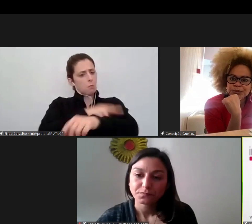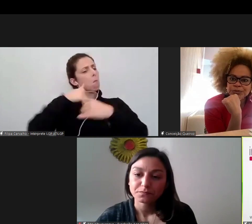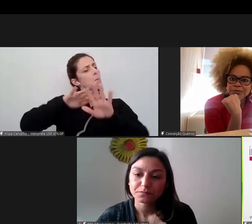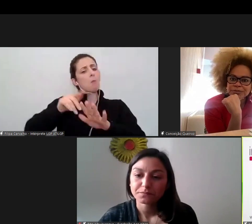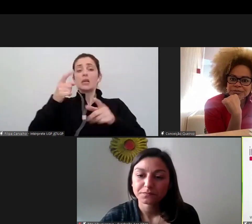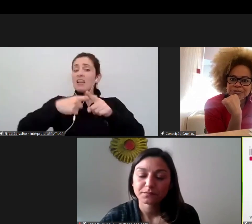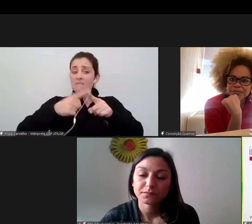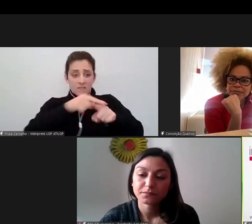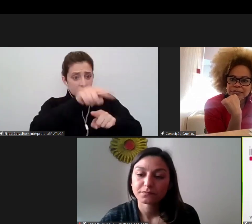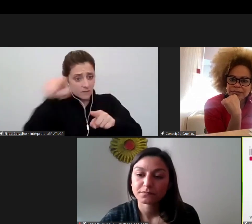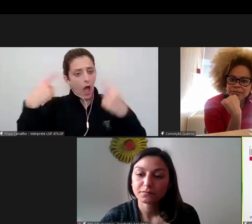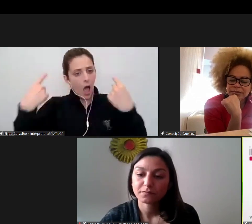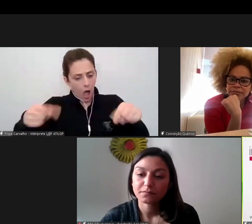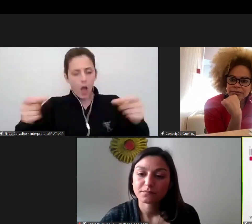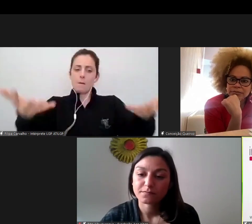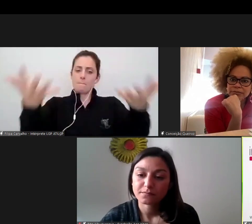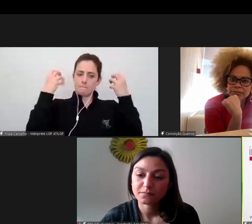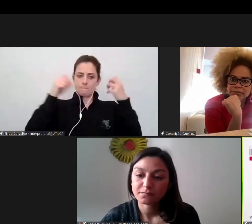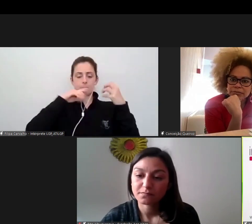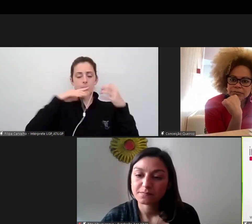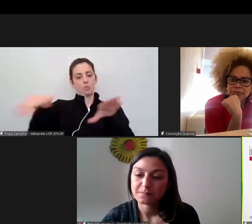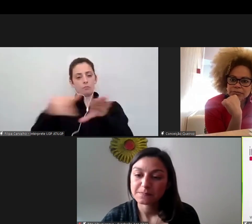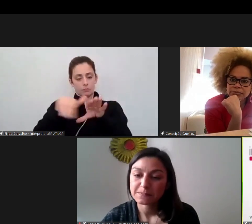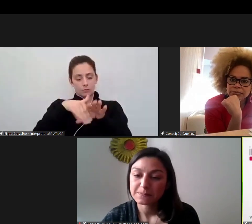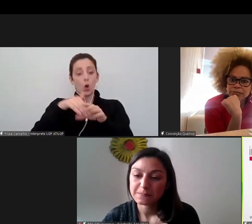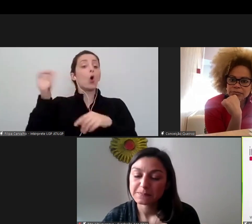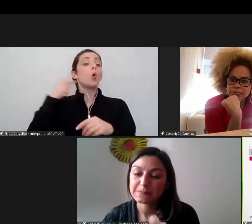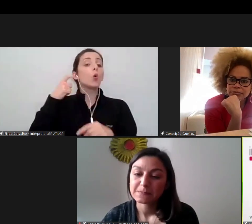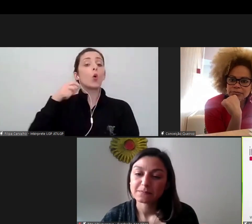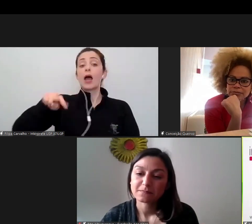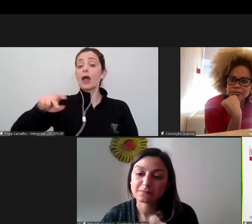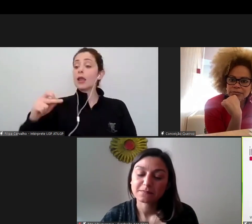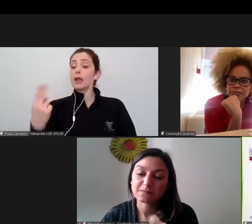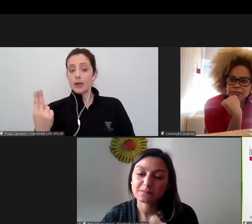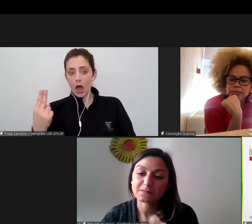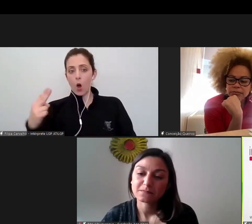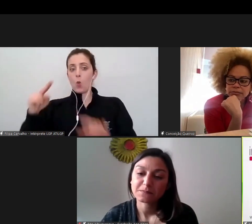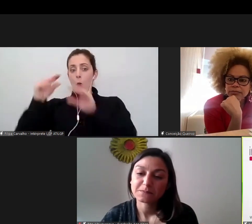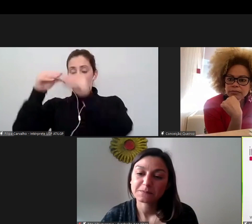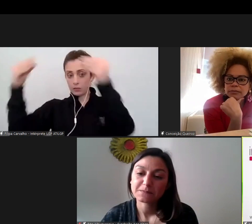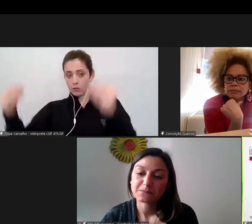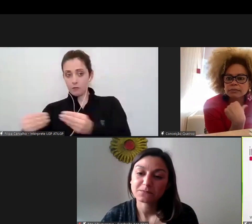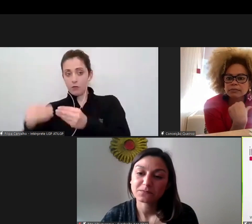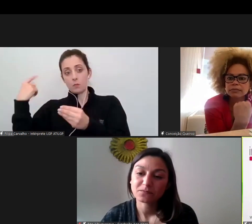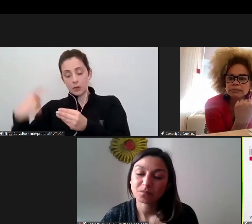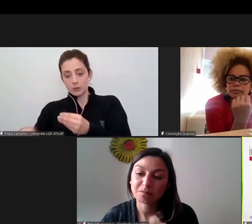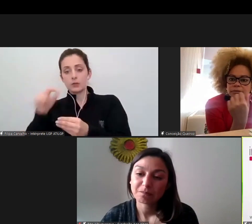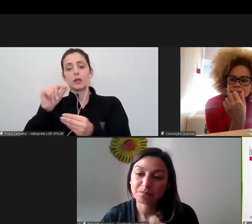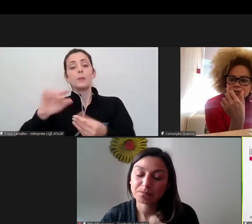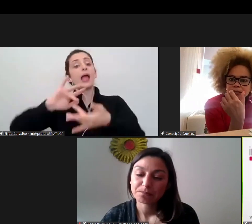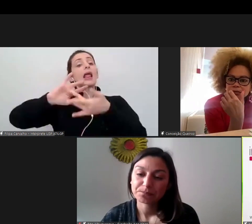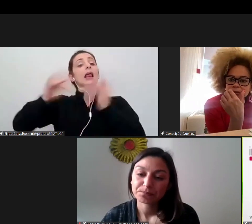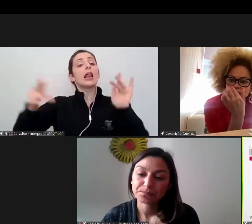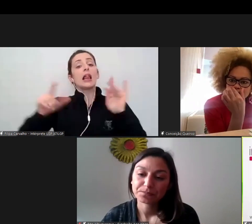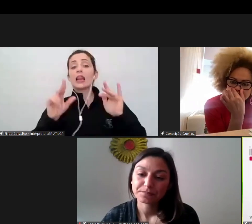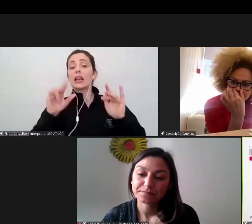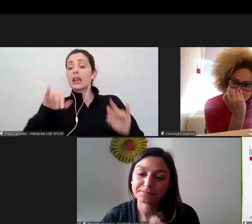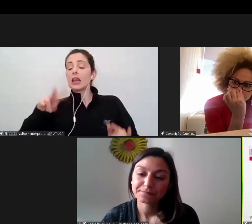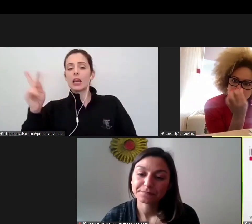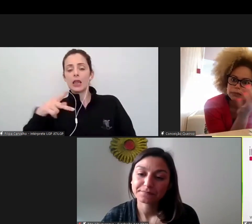interessados. Os cursos estão disponíveis na plataforma Now. Poderá aceder aos mesmos através do link que iremos colocar no